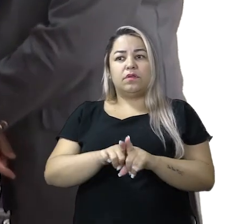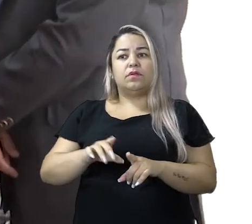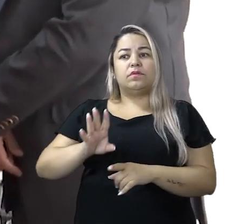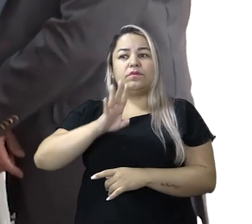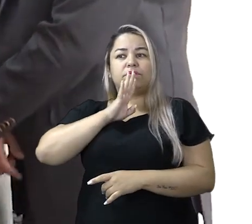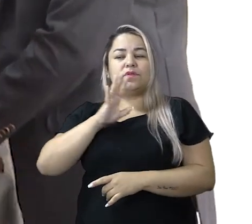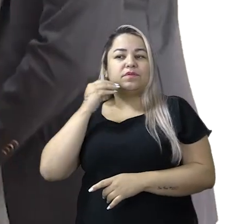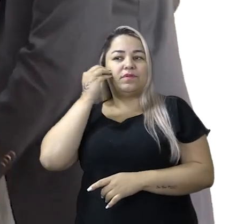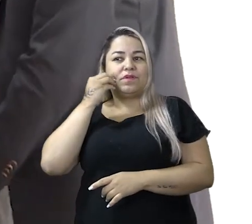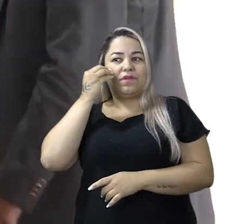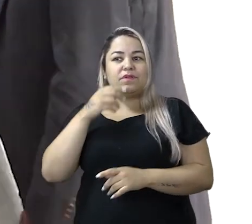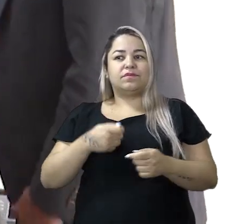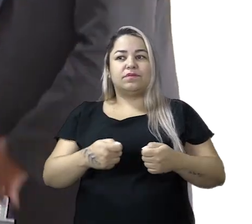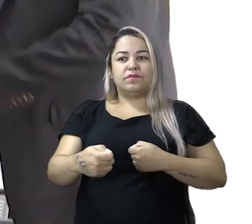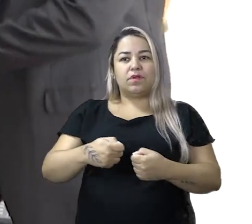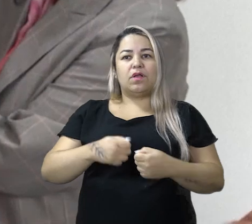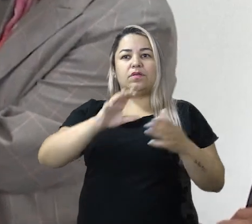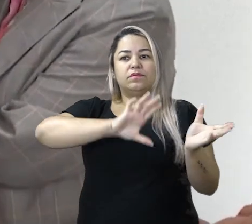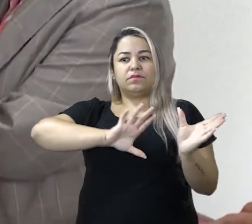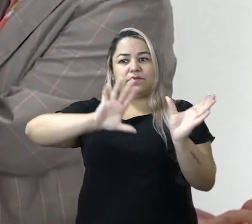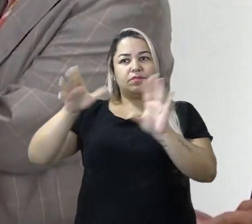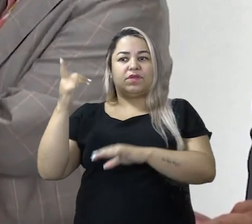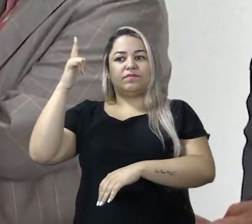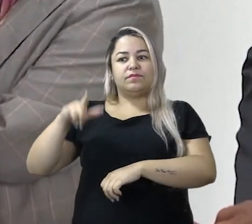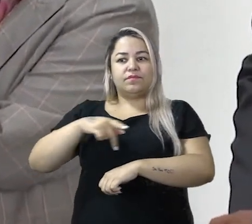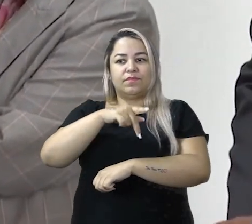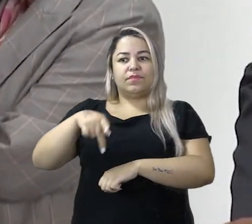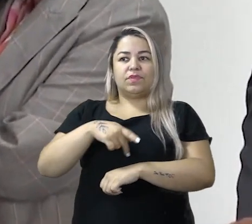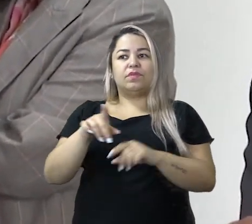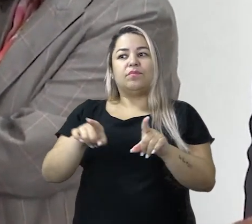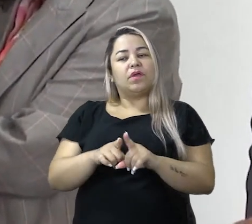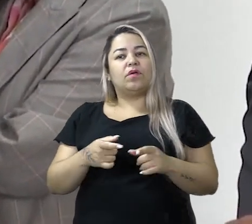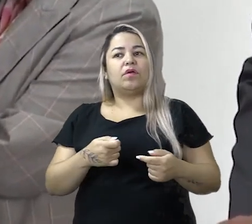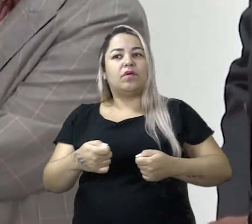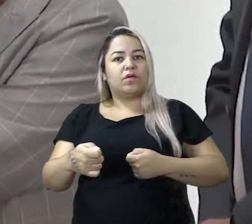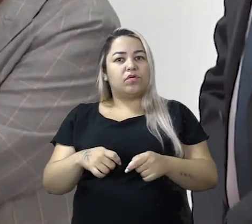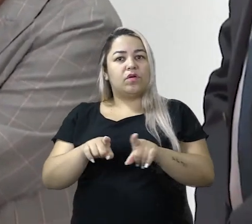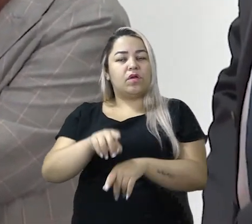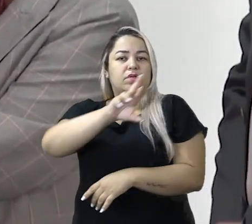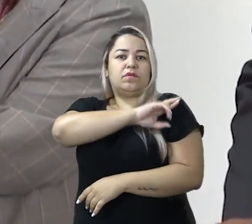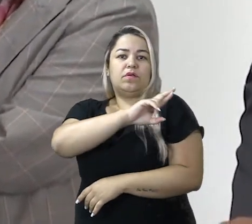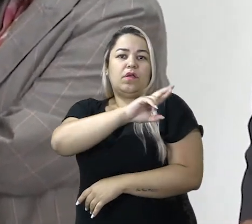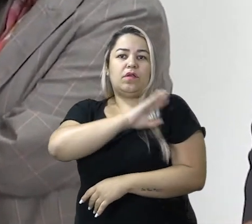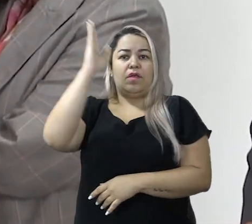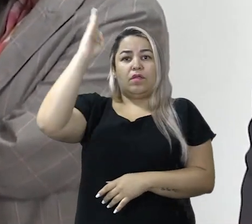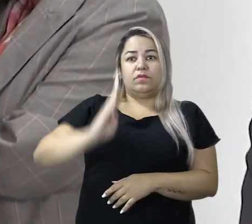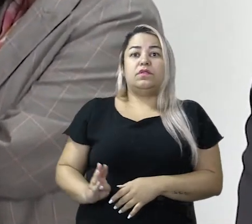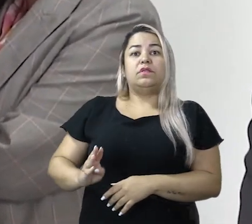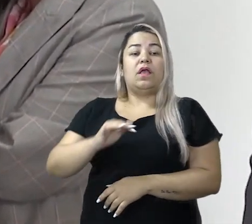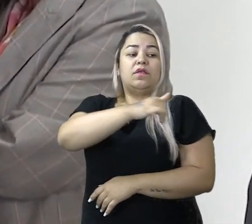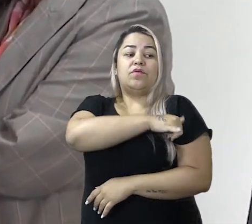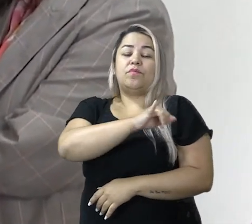é reconhecido por sua experiência em negociações climáticas internacionais. Atuou como negociador-chefe do Brasil